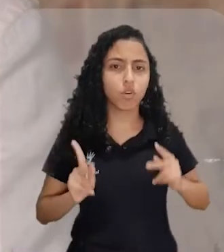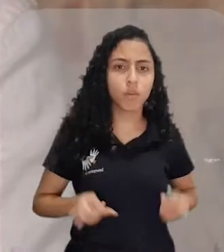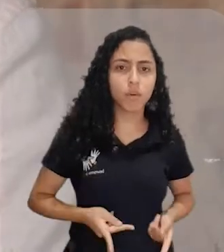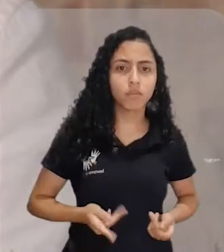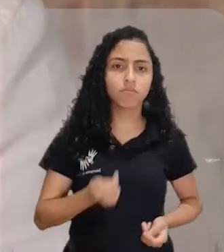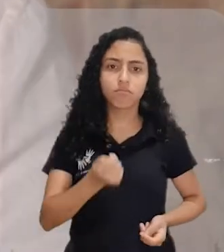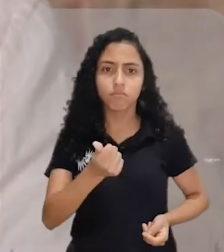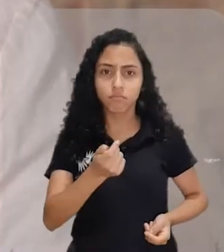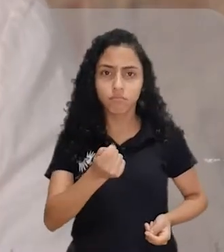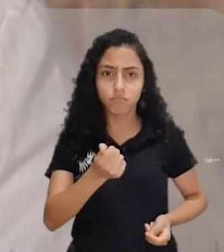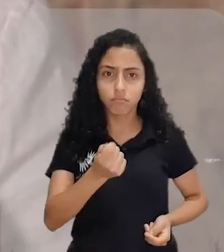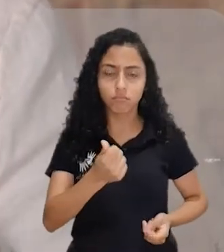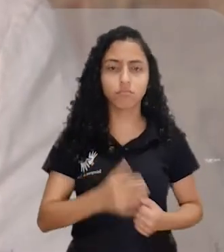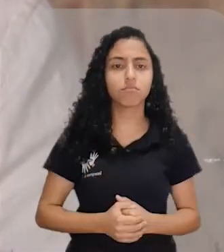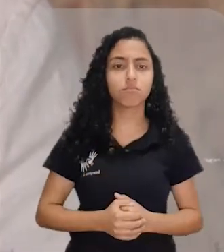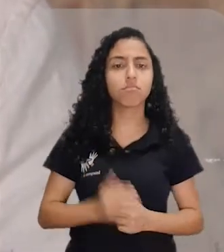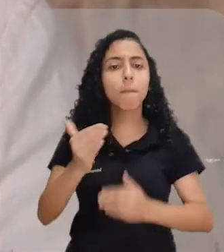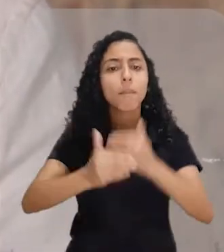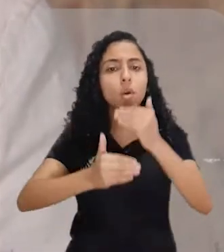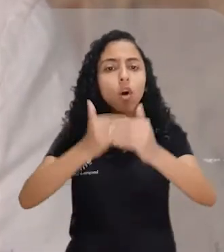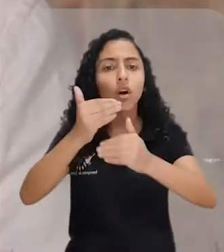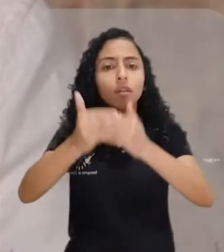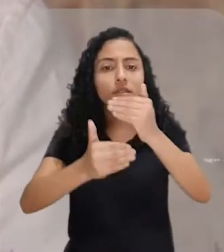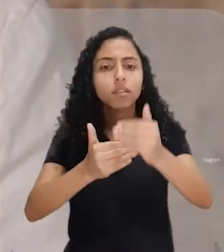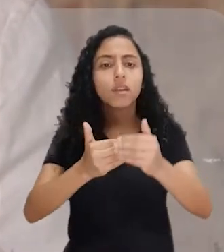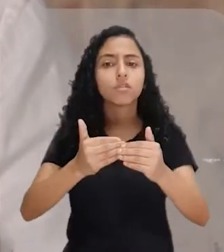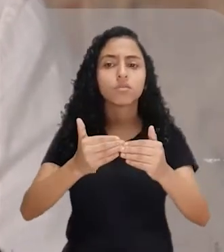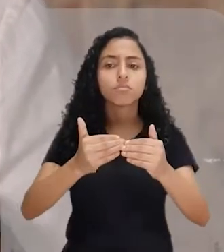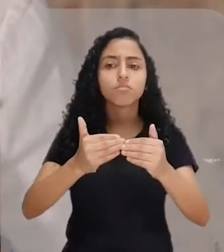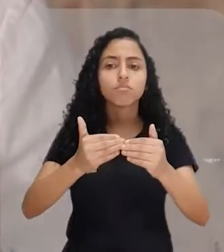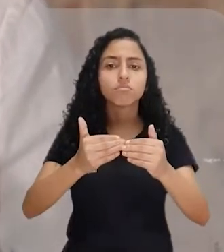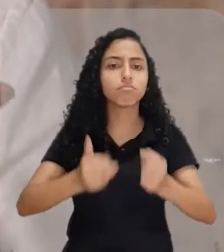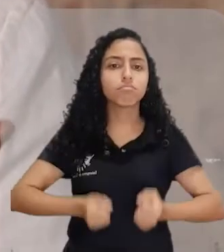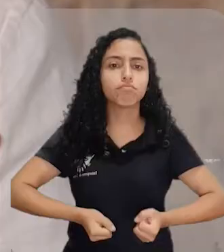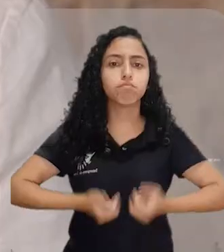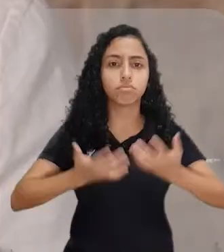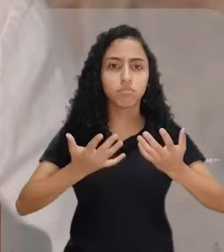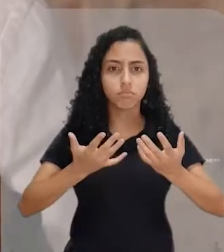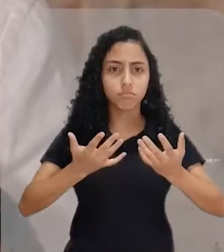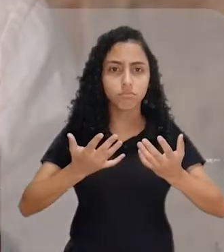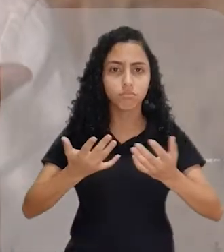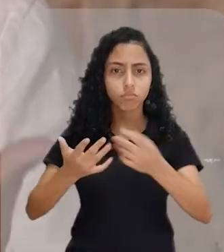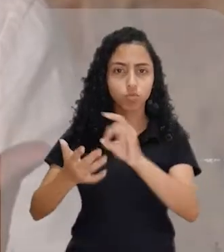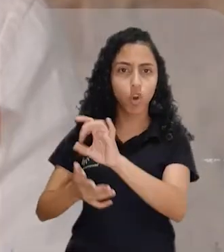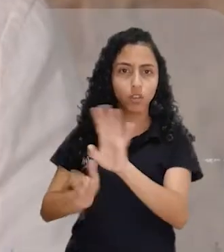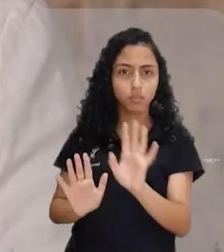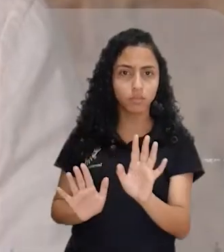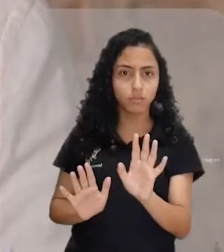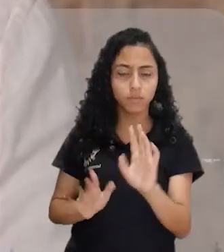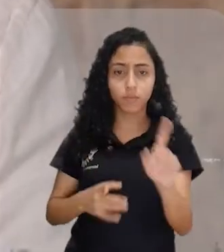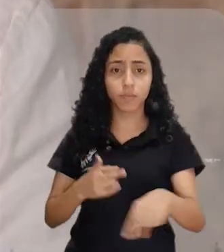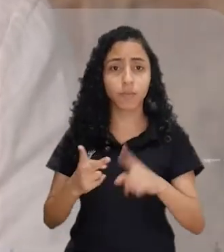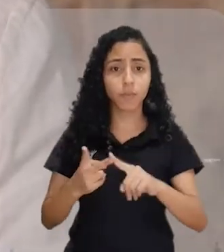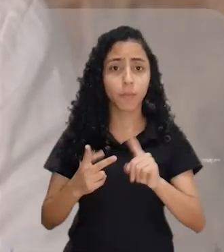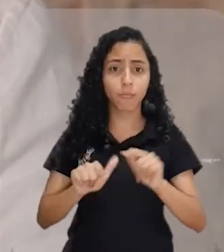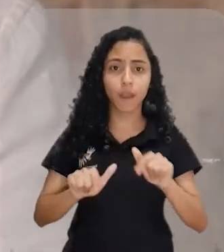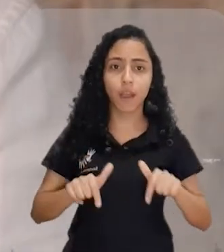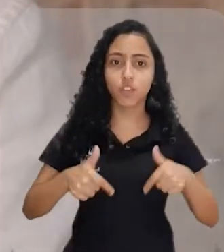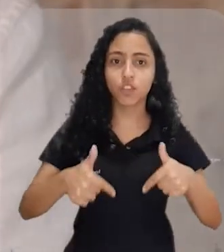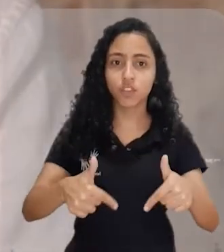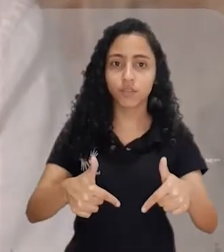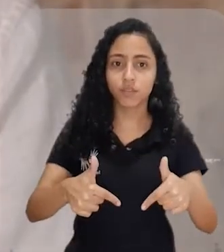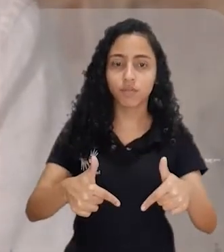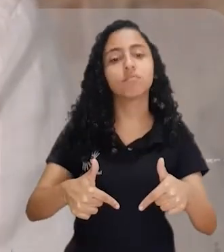natural, né, onde a participação do homem é muito pequena, onde o processo ocorre, então, de forma espontânea, e a gente tem também